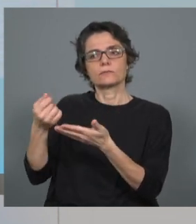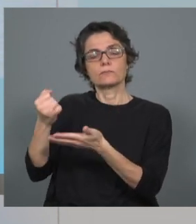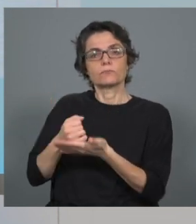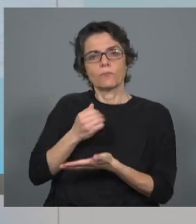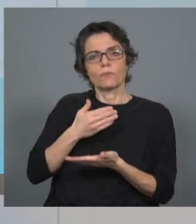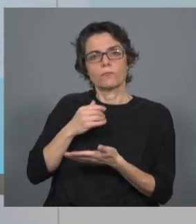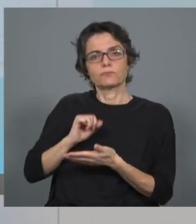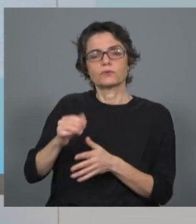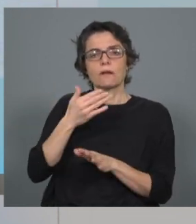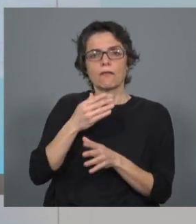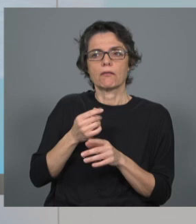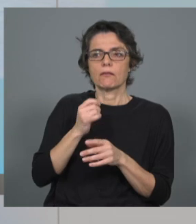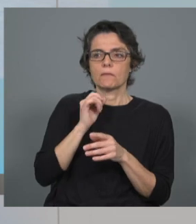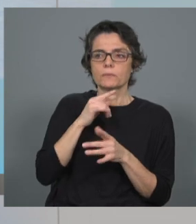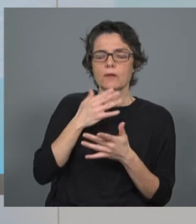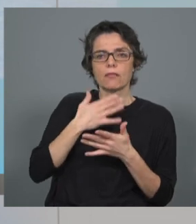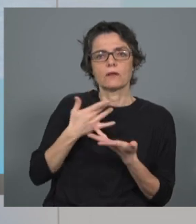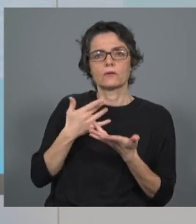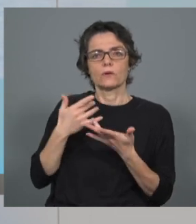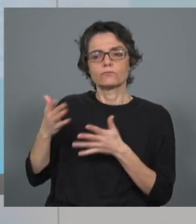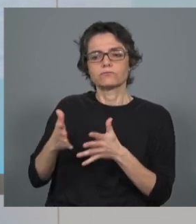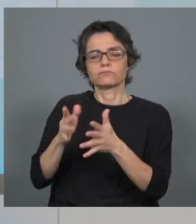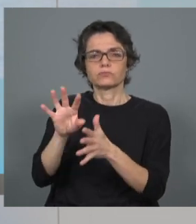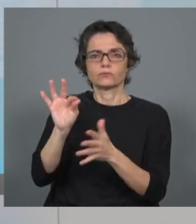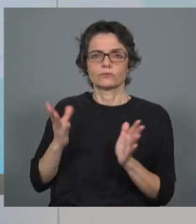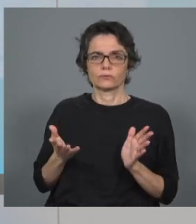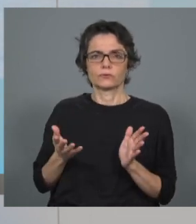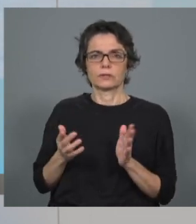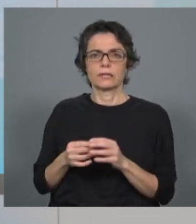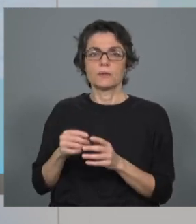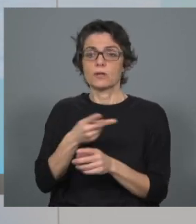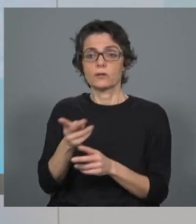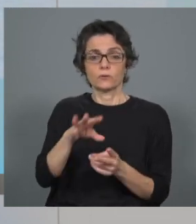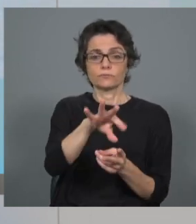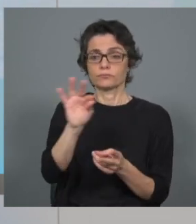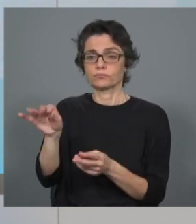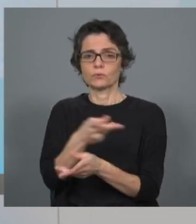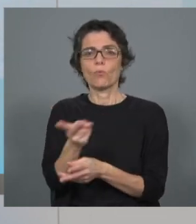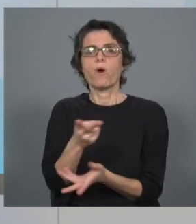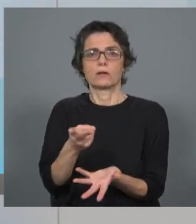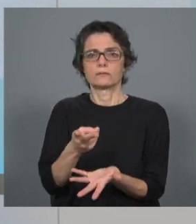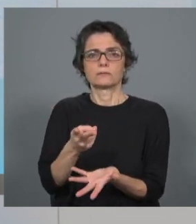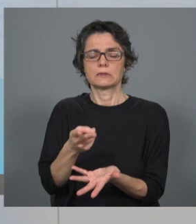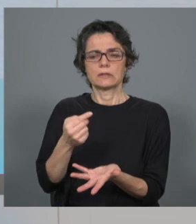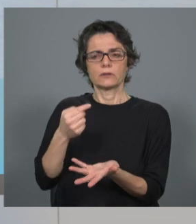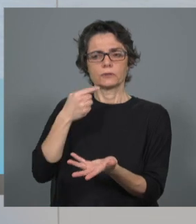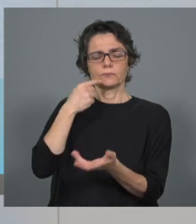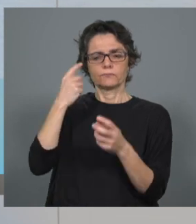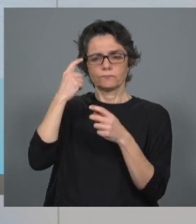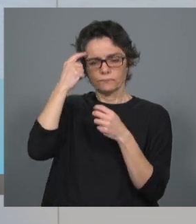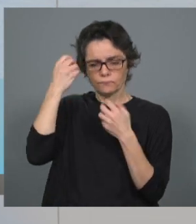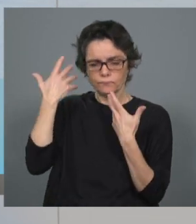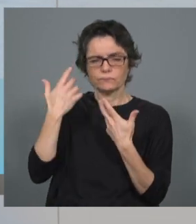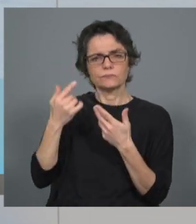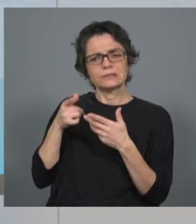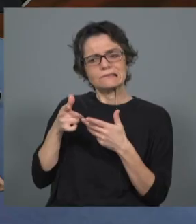percebi que teria de optar. E optei precisamente pela vida com Deus, com